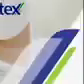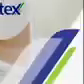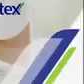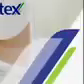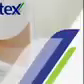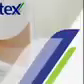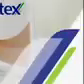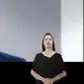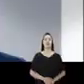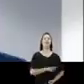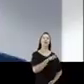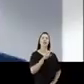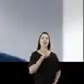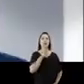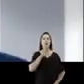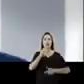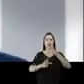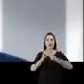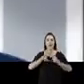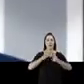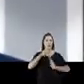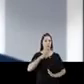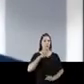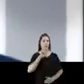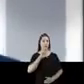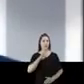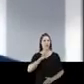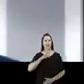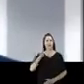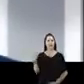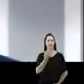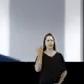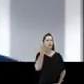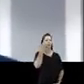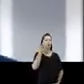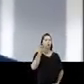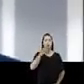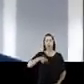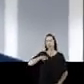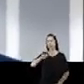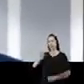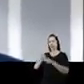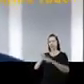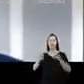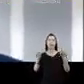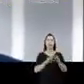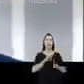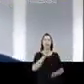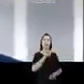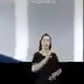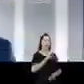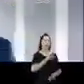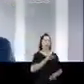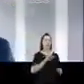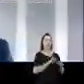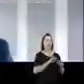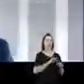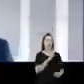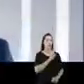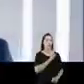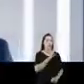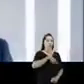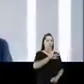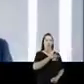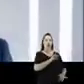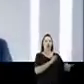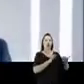boa saúde da sua pele. Para conhecer o PSB, é tão importante saber o que nós vamos fazer quanto o que nós não vamos fazer. Não vamos